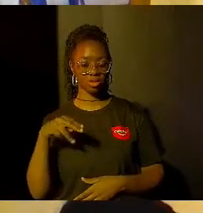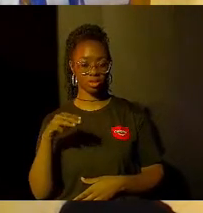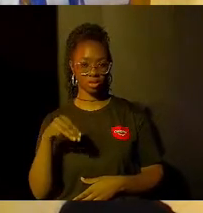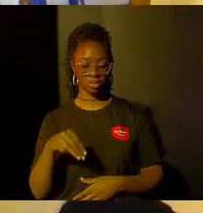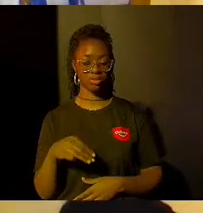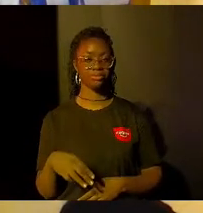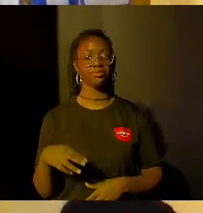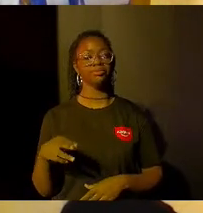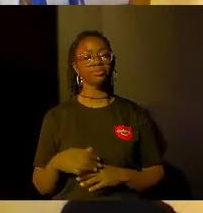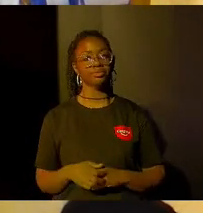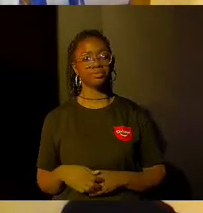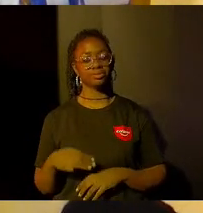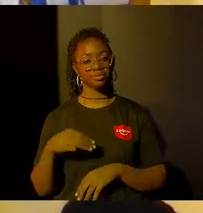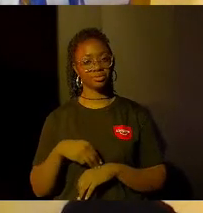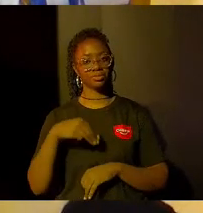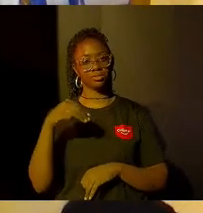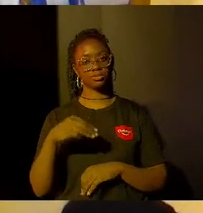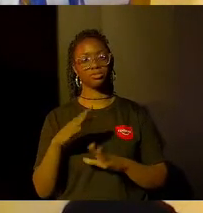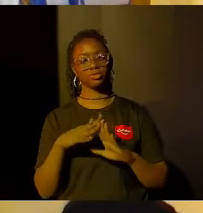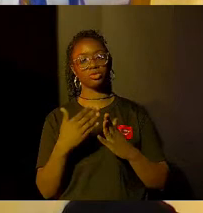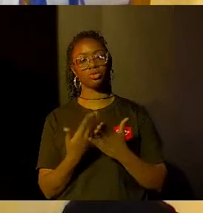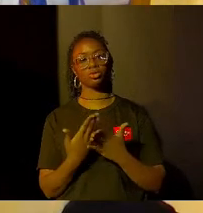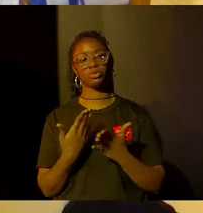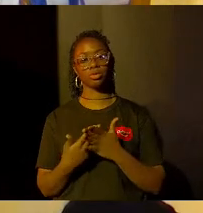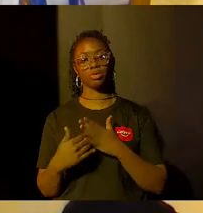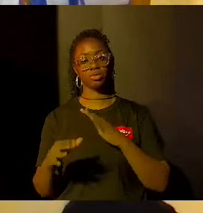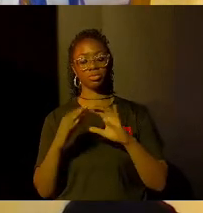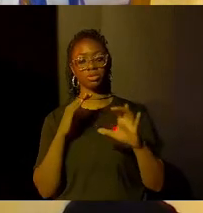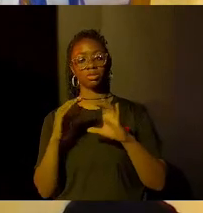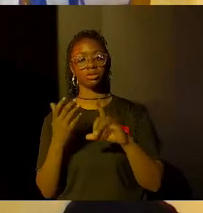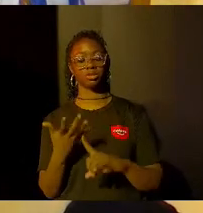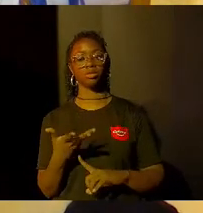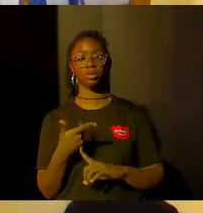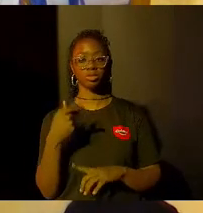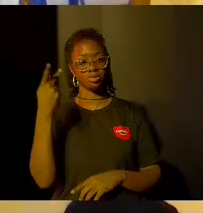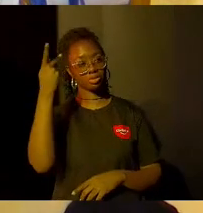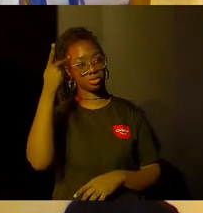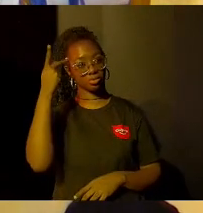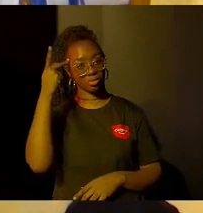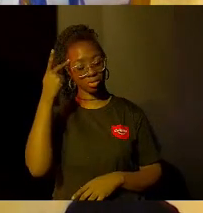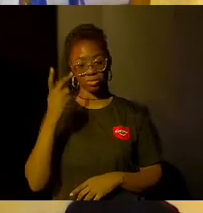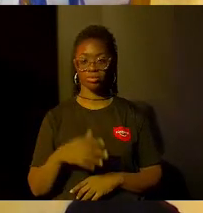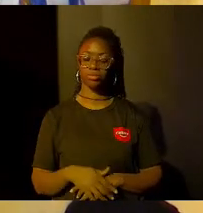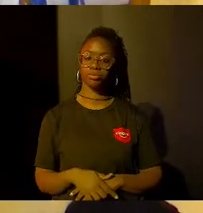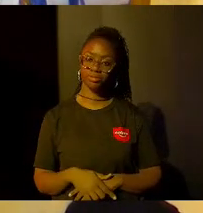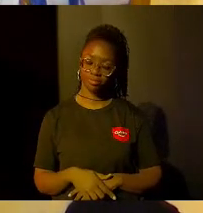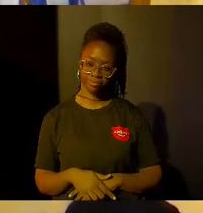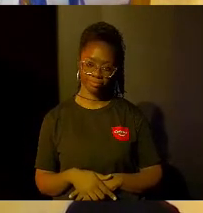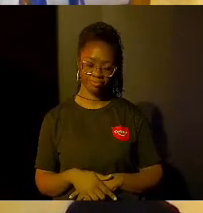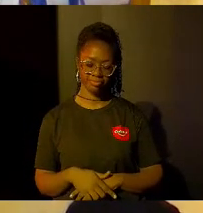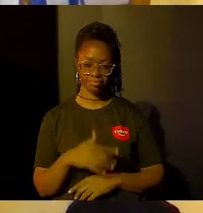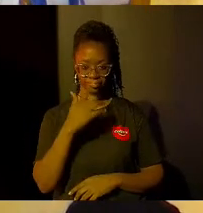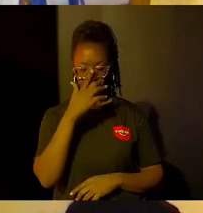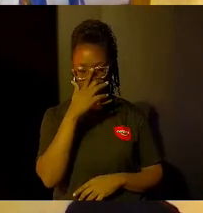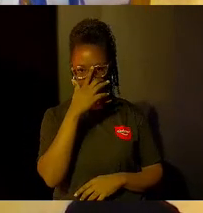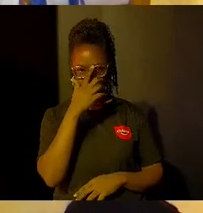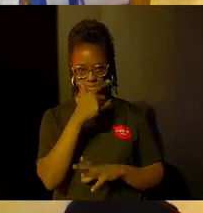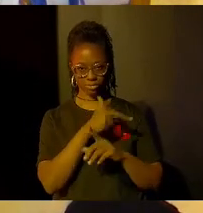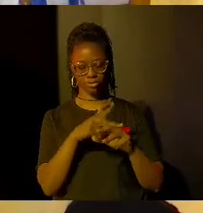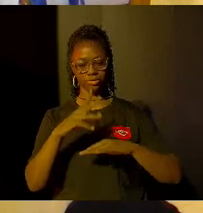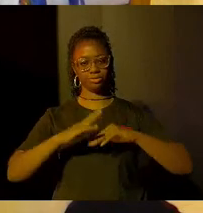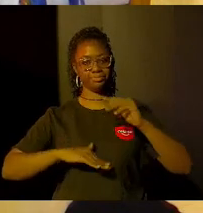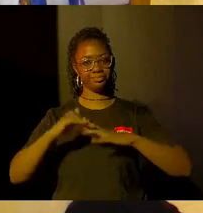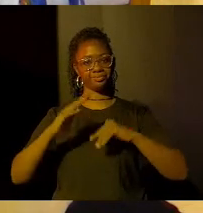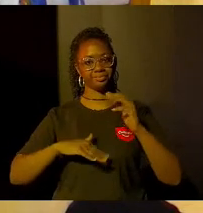mestre pela Escola de Comunicações e artes da Universidade de São Paulo entre diversas Produções se mostrou muito